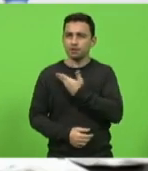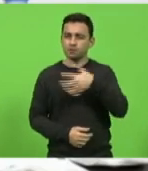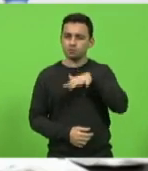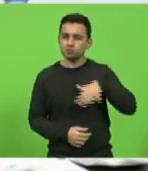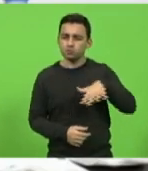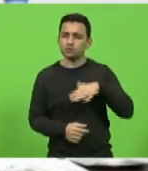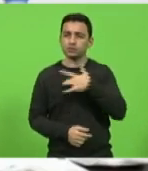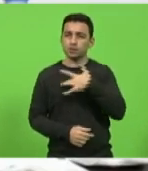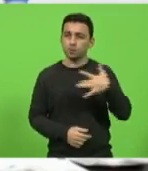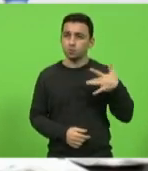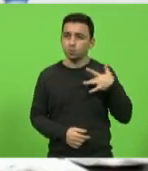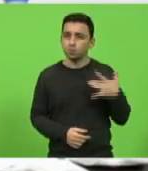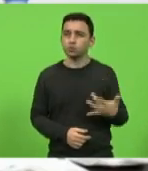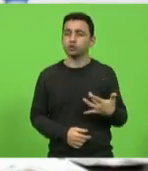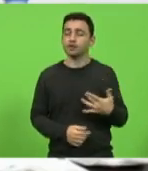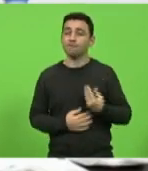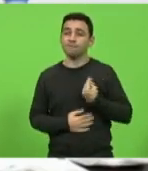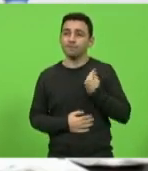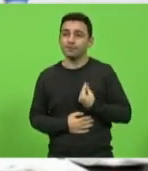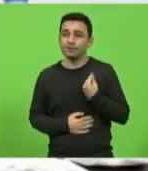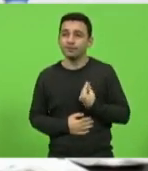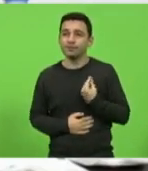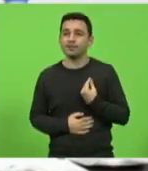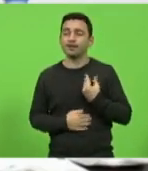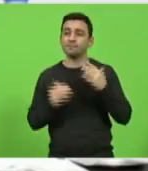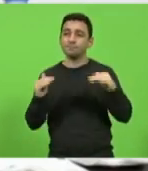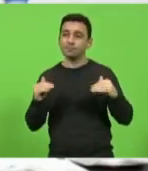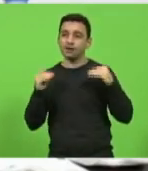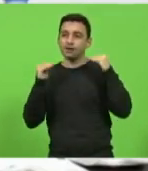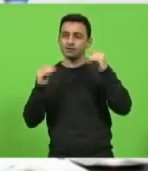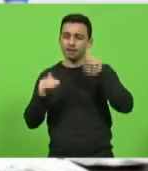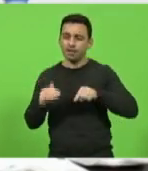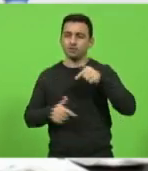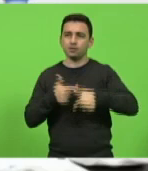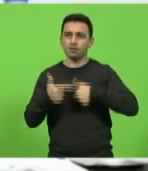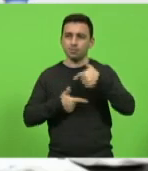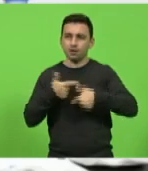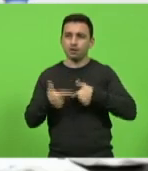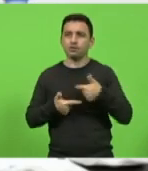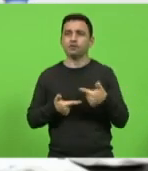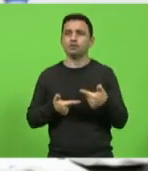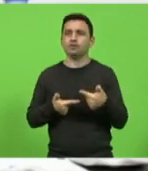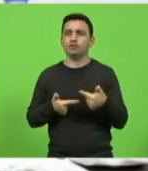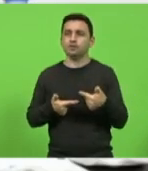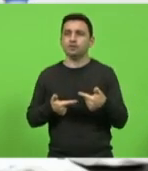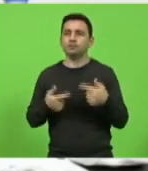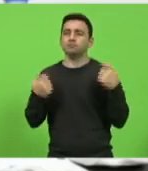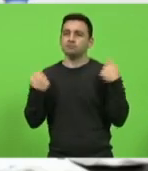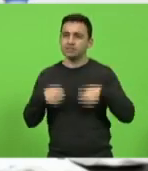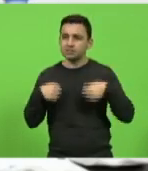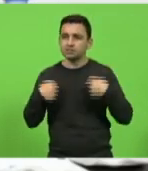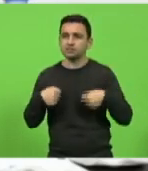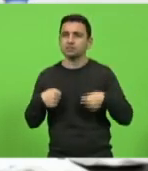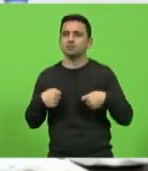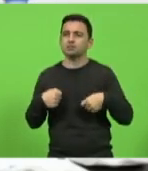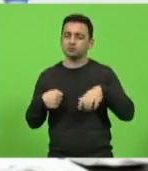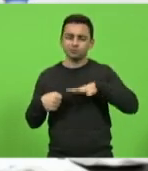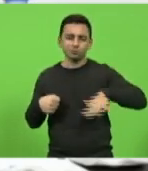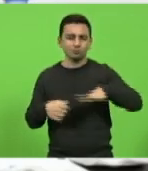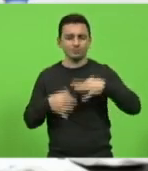nossa saúde a nossa vida Sobretudo o nosso trabalho desempenhado fazer por merecer